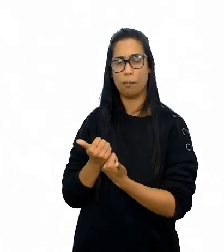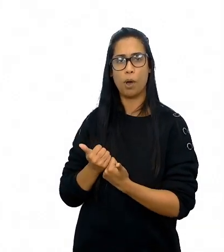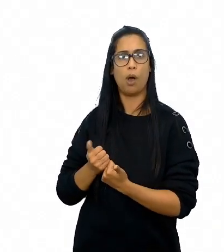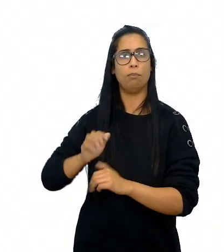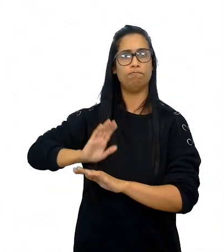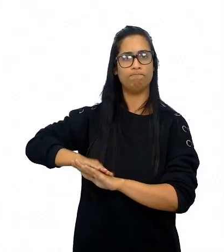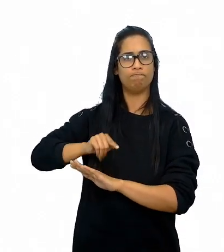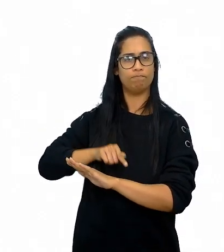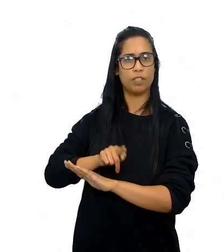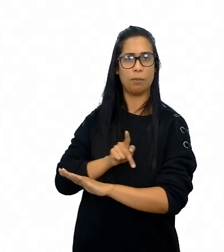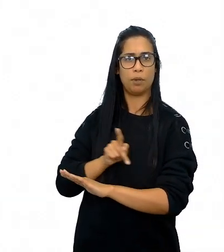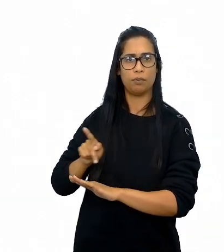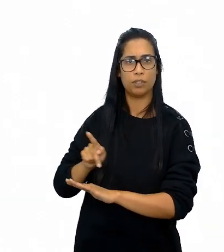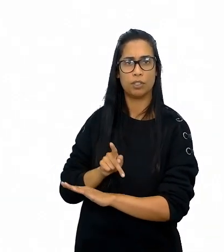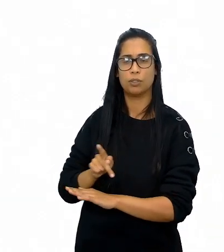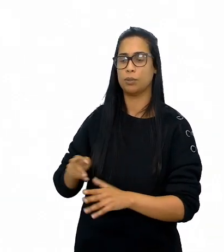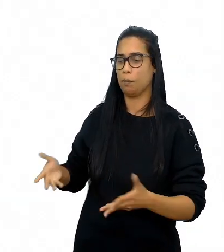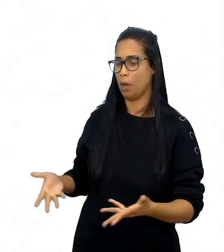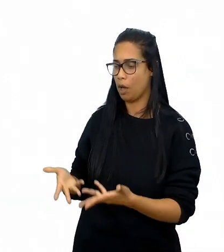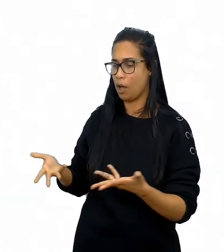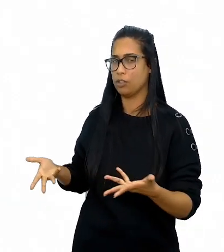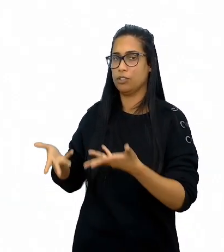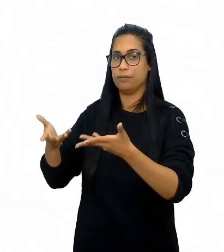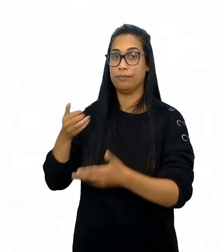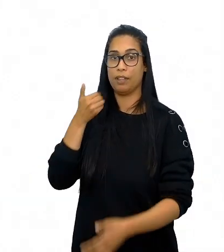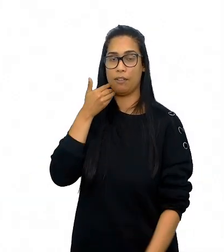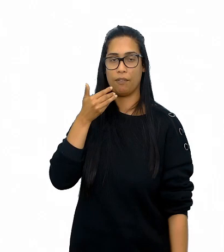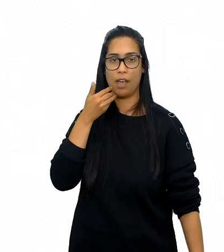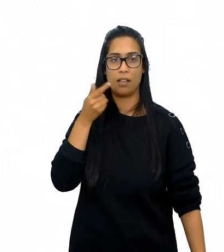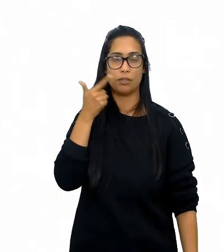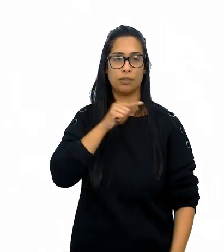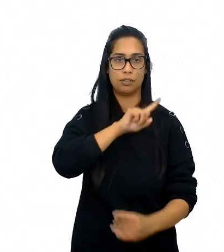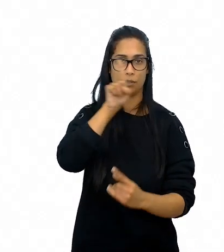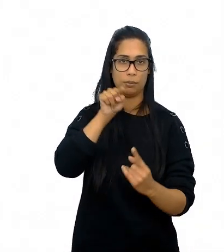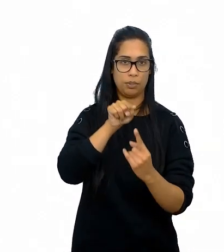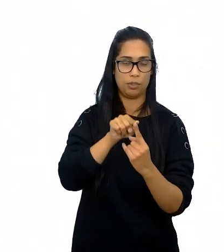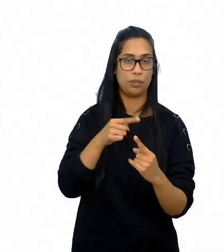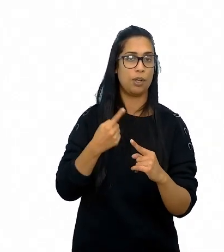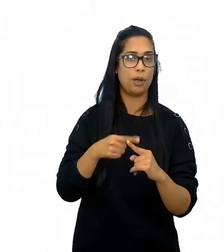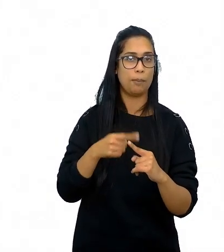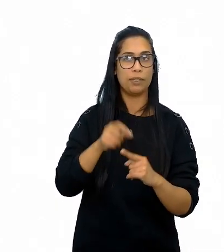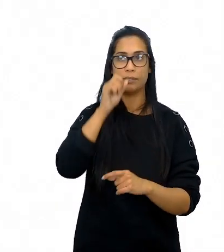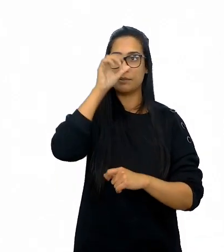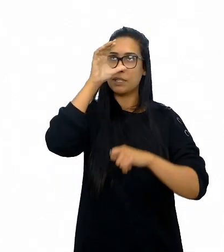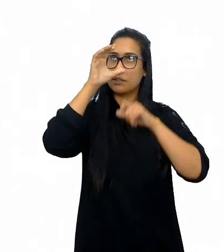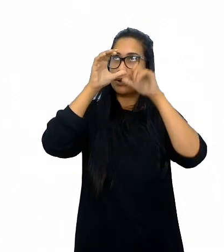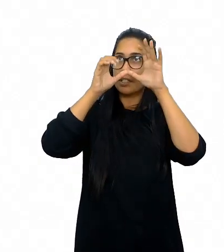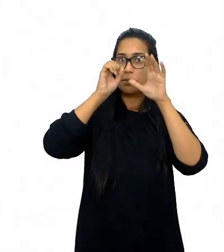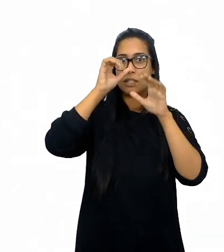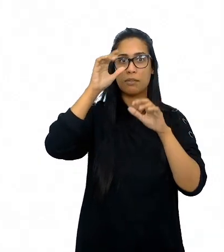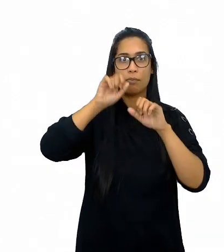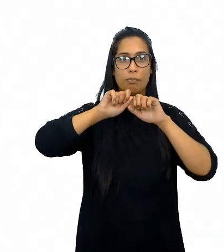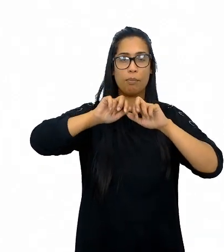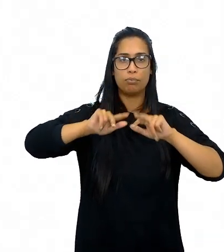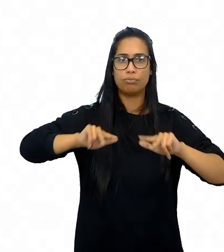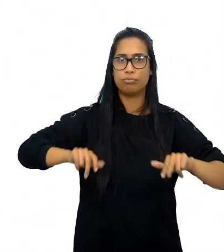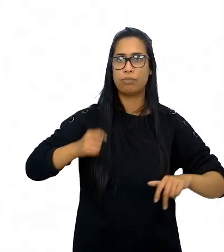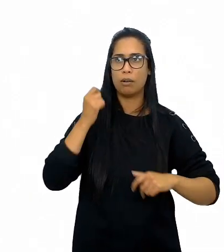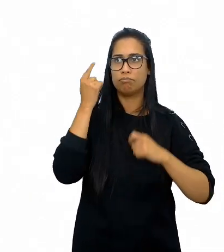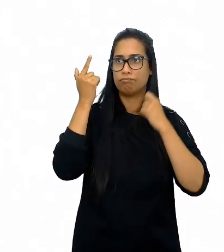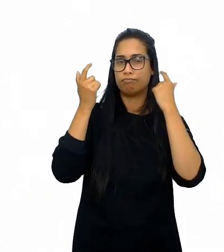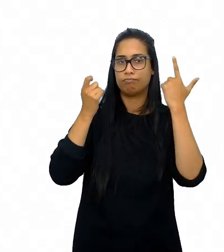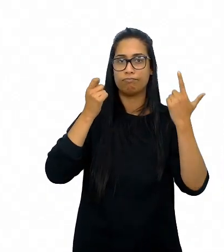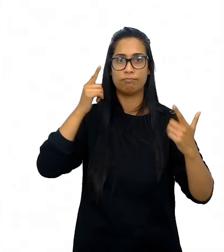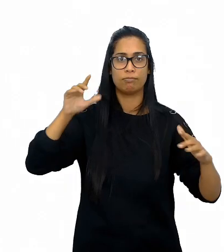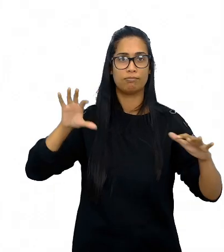professores, tudo pode ser mais fácil, né? Porque aí são muitas cabeças pensantes, e aí as ideias surgem de uma maneira